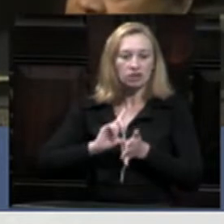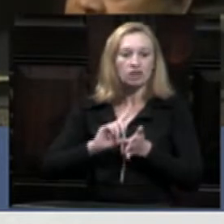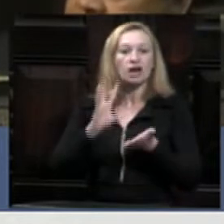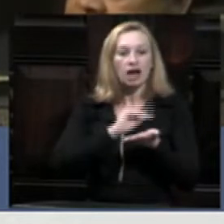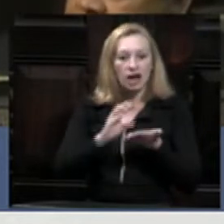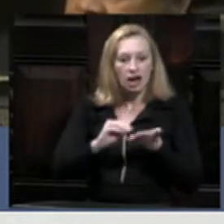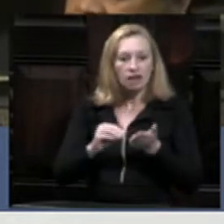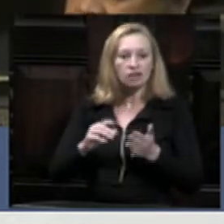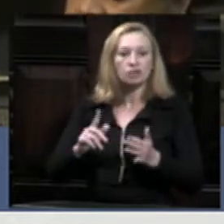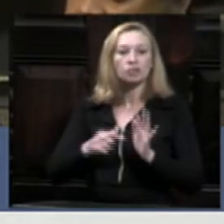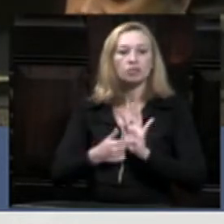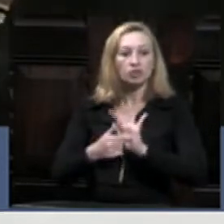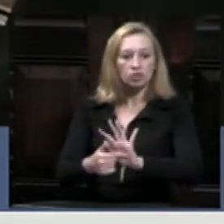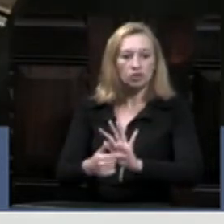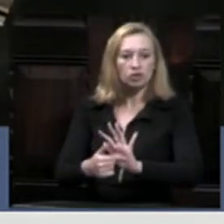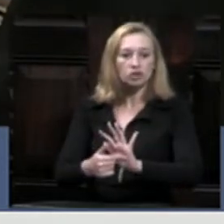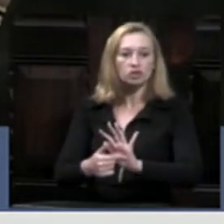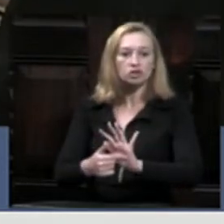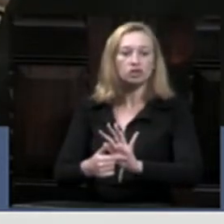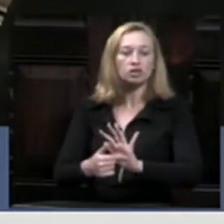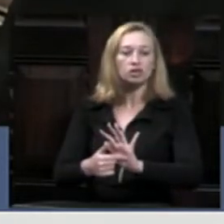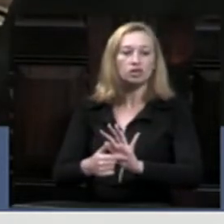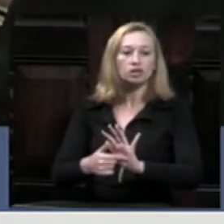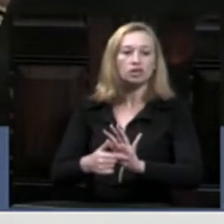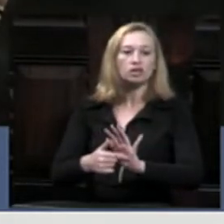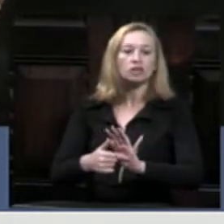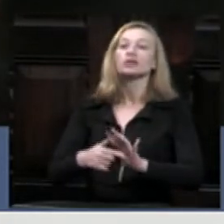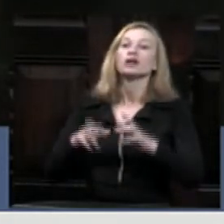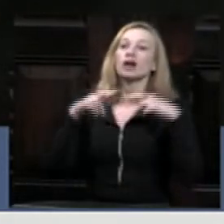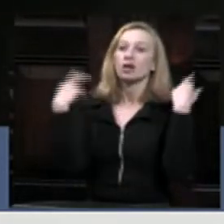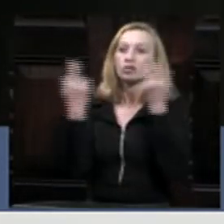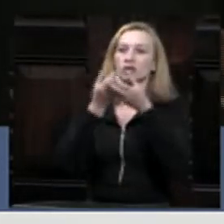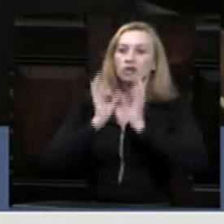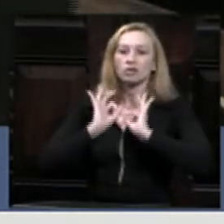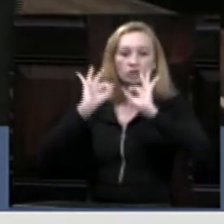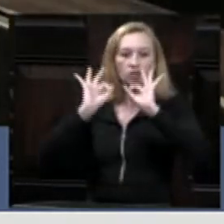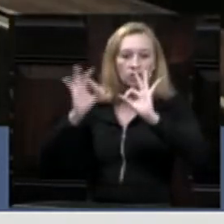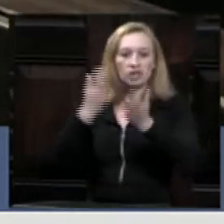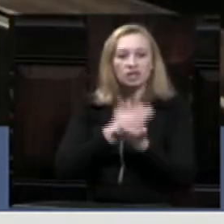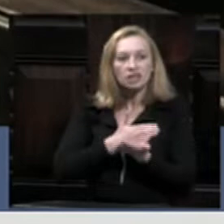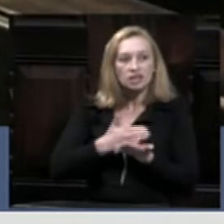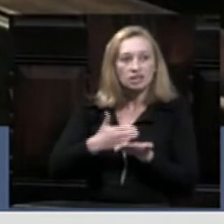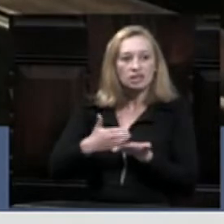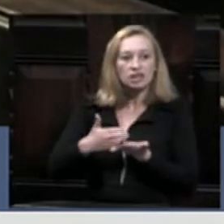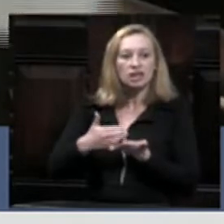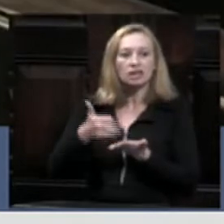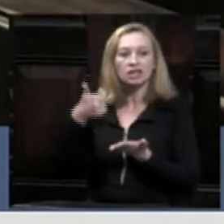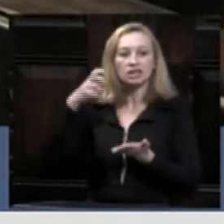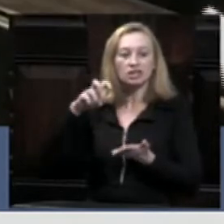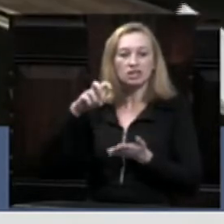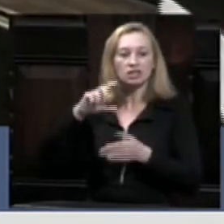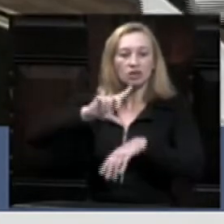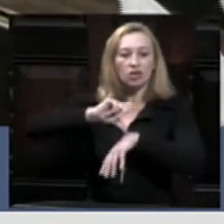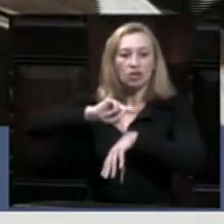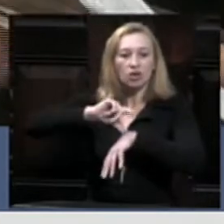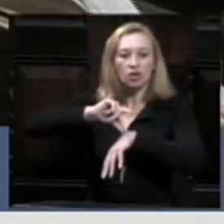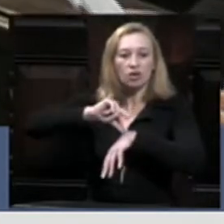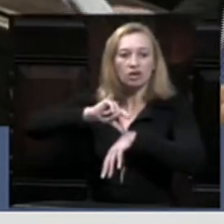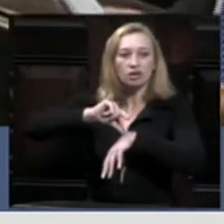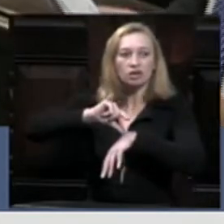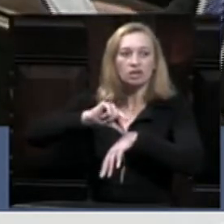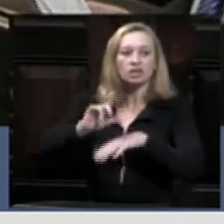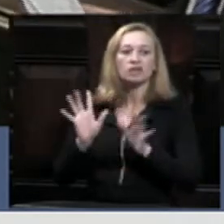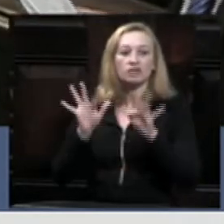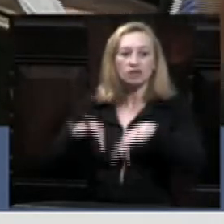com exatidão o ocorrido na 68ª sessão ordinária, que iniciada às 15 horas, encerrou-se às 16 horas e 25